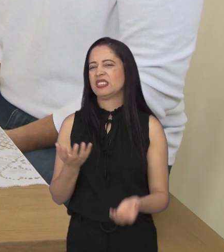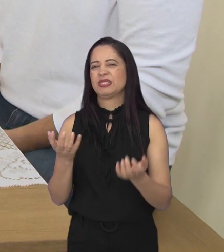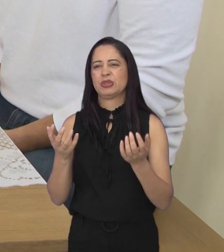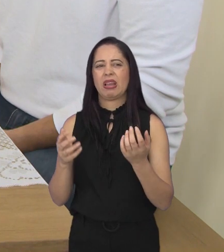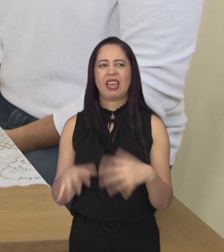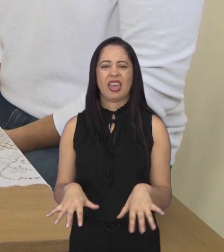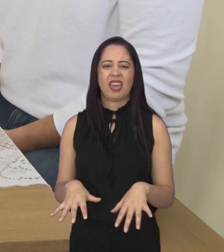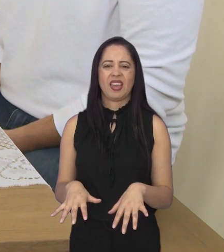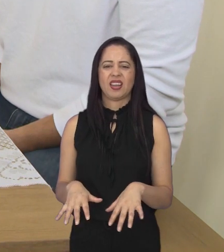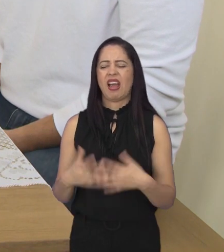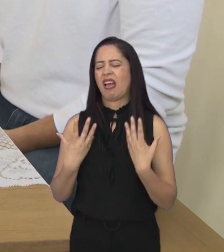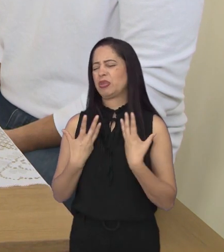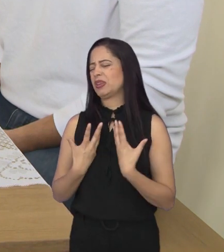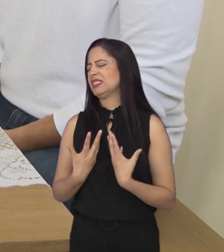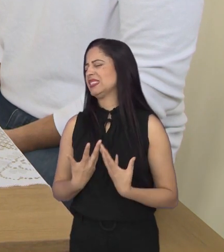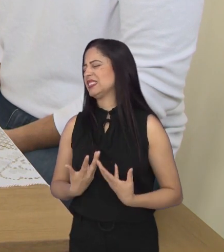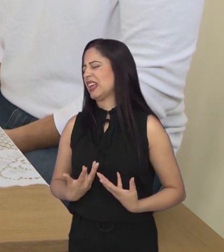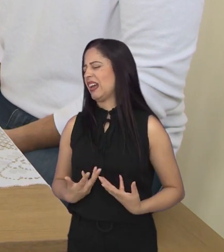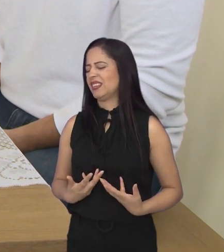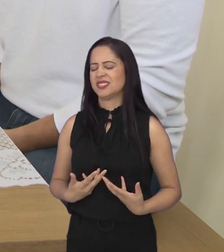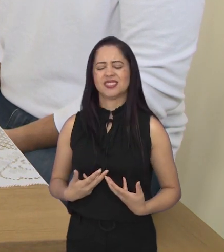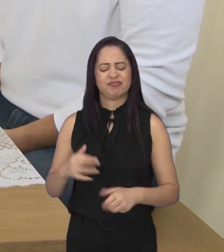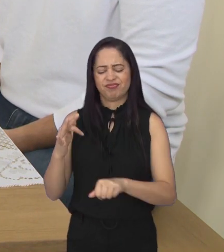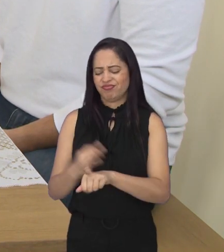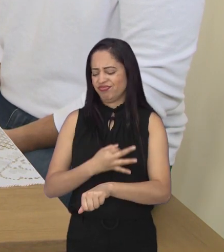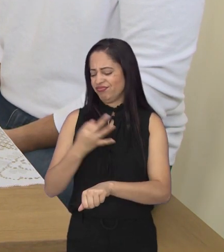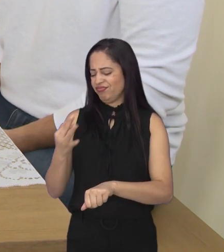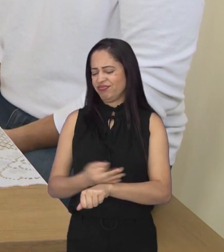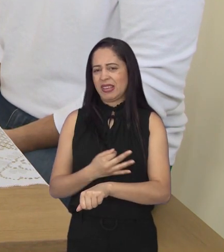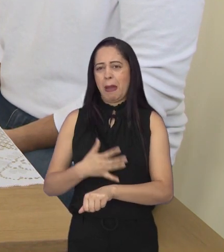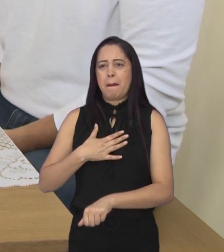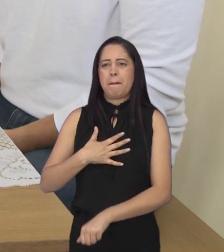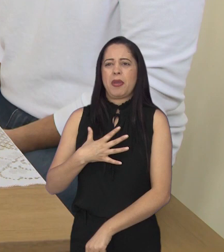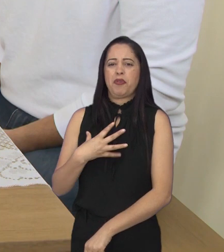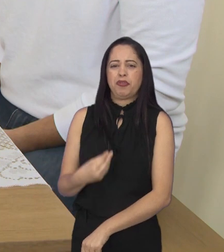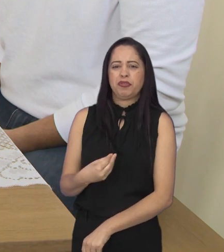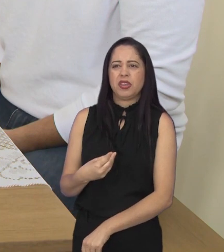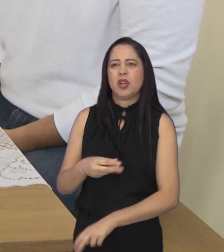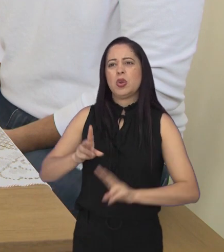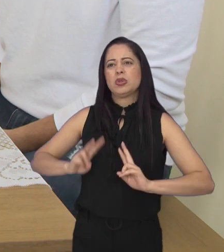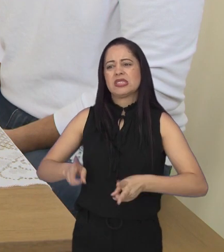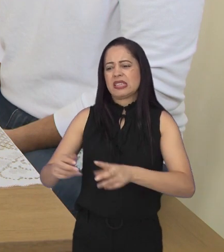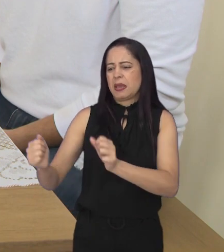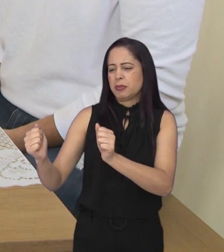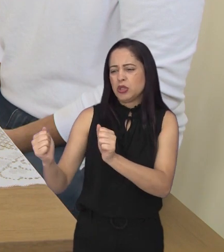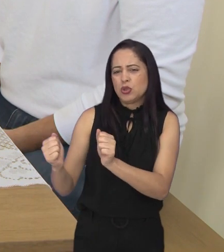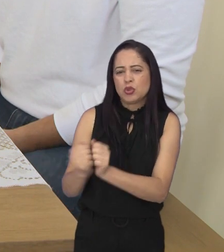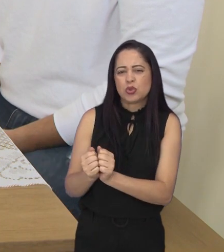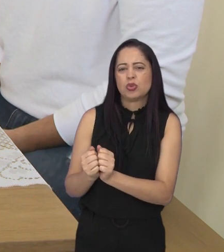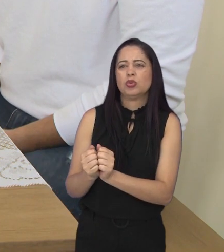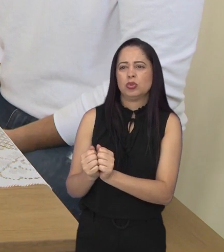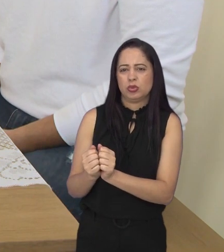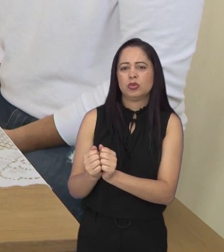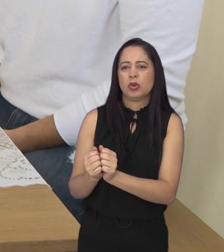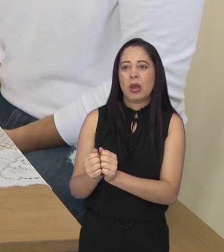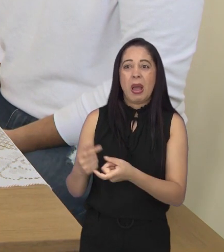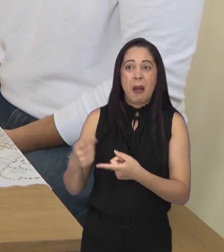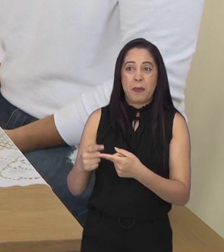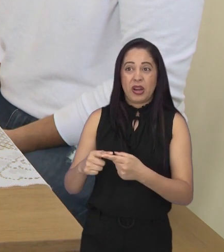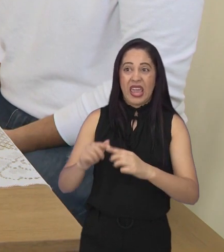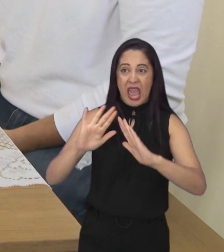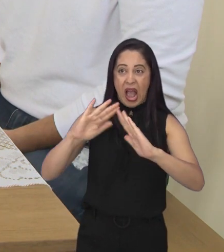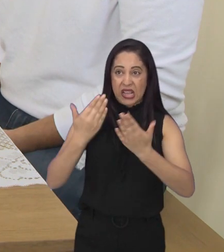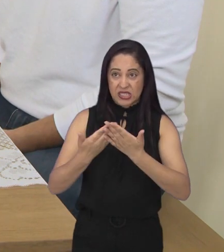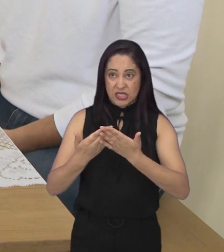realmente acho que não vai dar. Tô cansada. Tá puxado, meu filho, sabe, indo comigo pra cá, porque também nessa época não